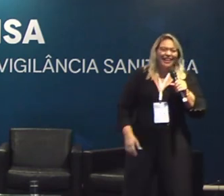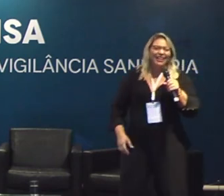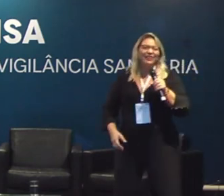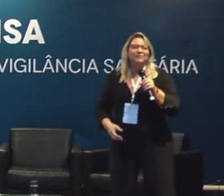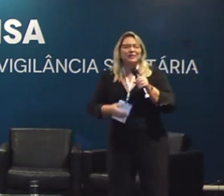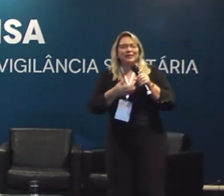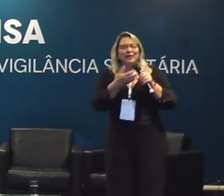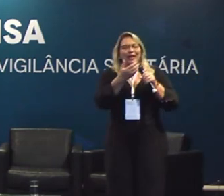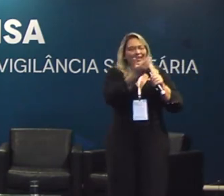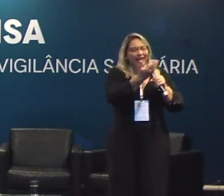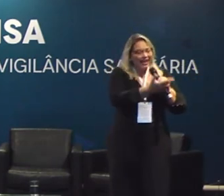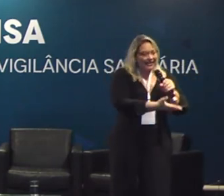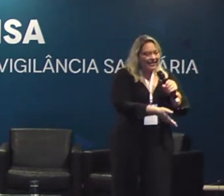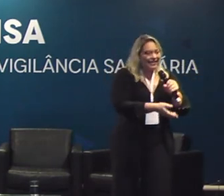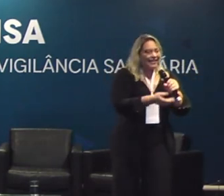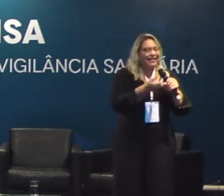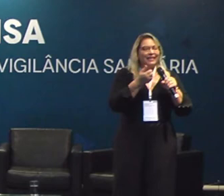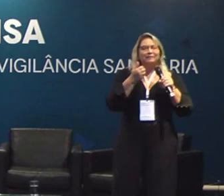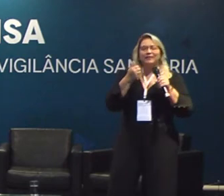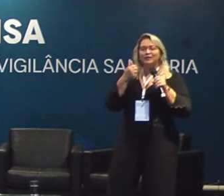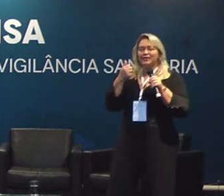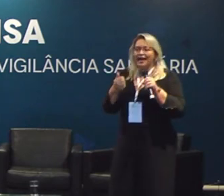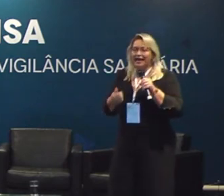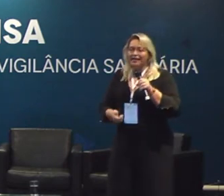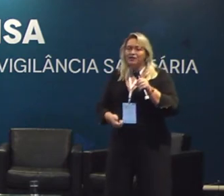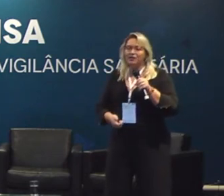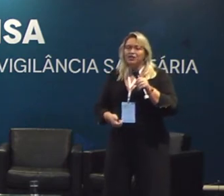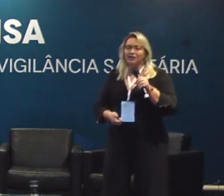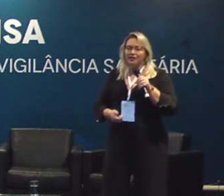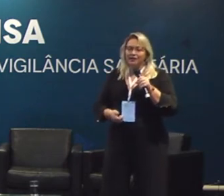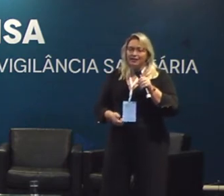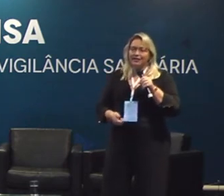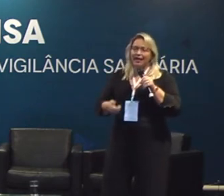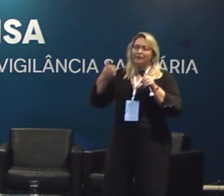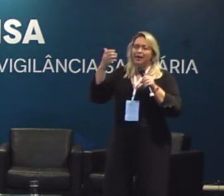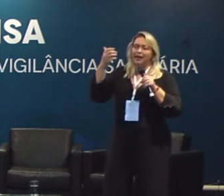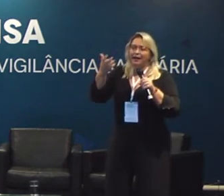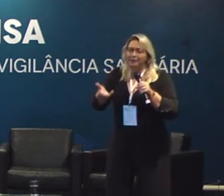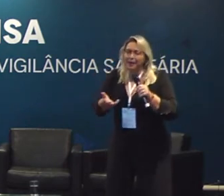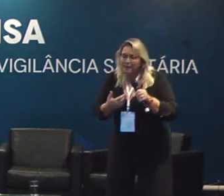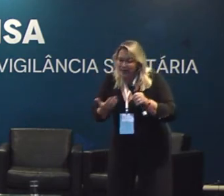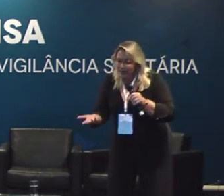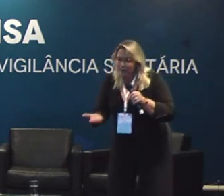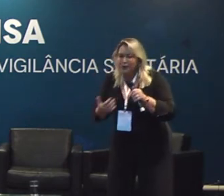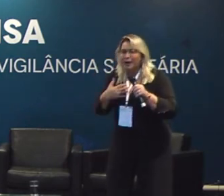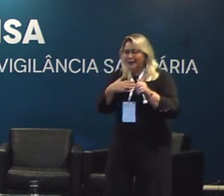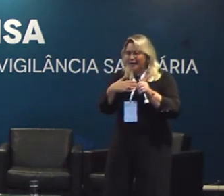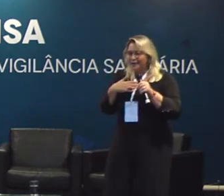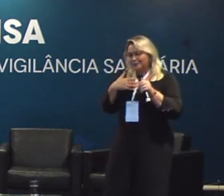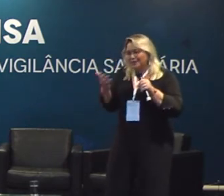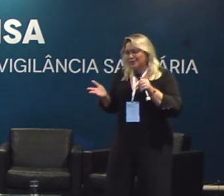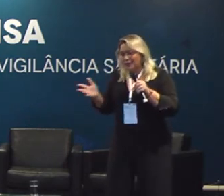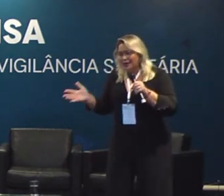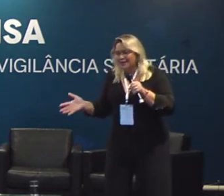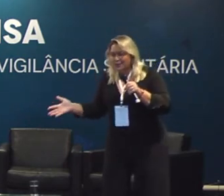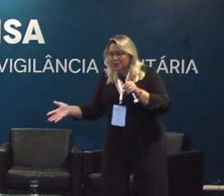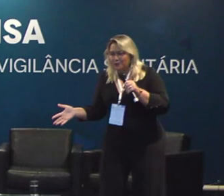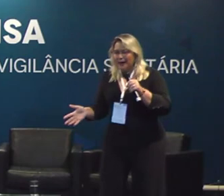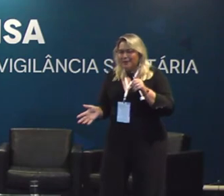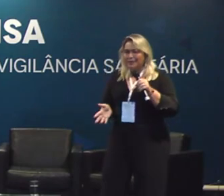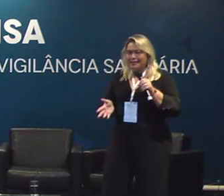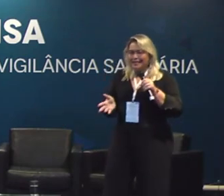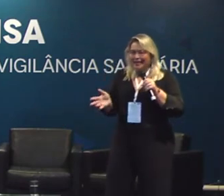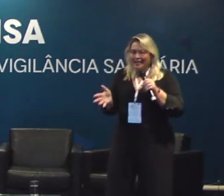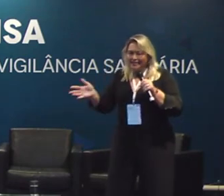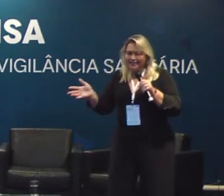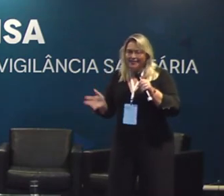O pessoal de lá do Ceará, da Visa do Ceará. Minha Paraíba, não é minha, mas eu quase sou paraibana,